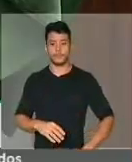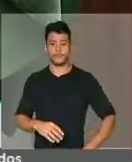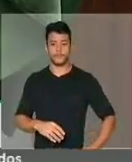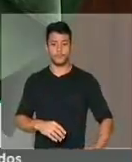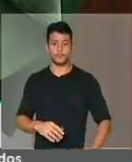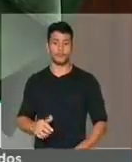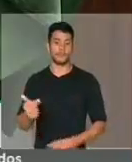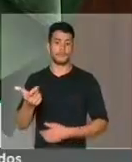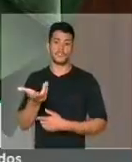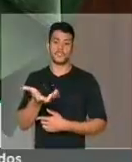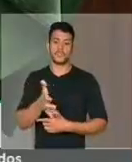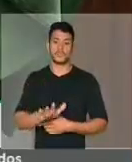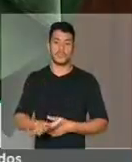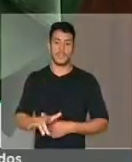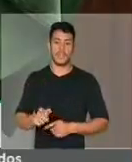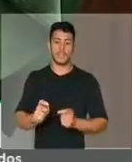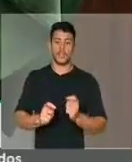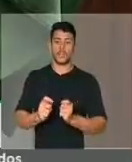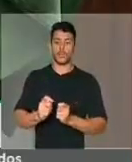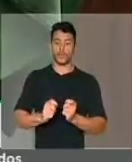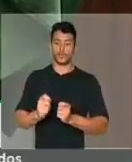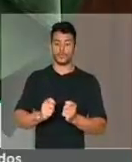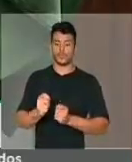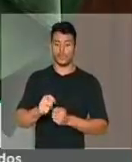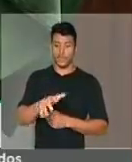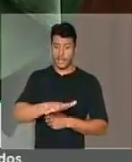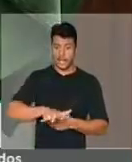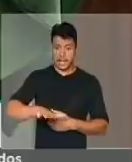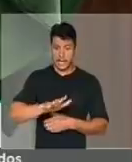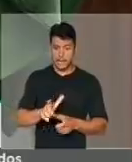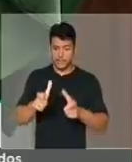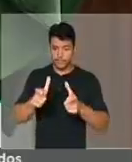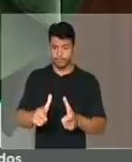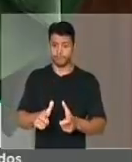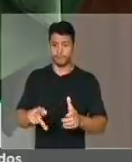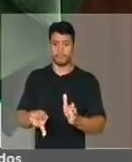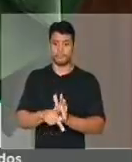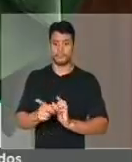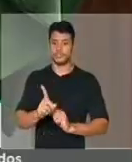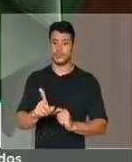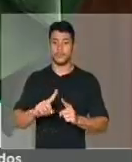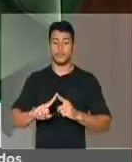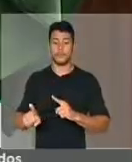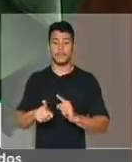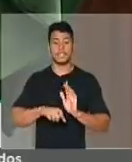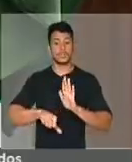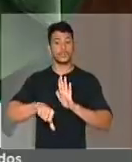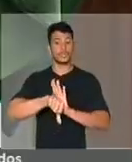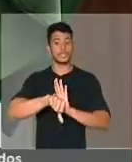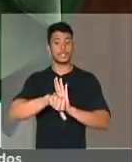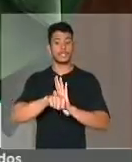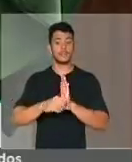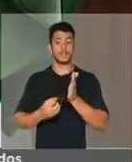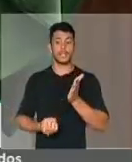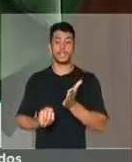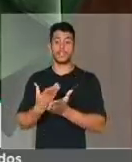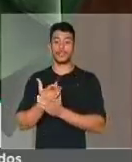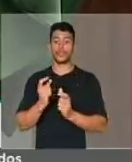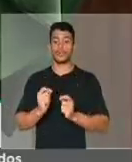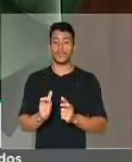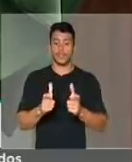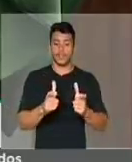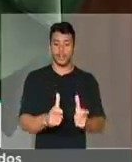sem pretensões de controle territorial, o crime organizado no Rio de Janeiro estabeleceu zonas de